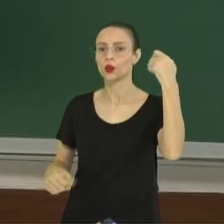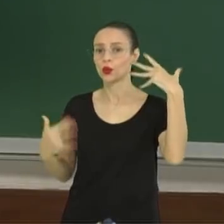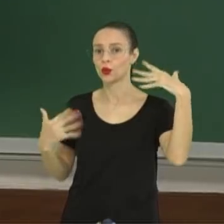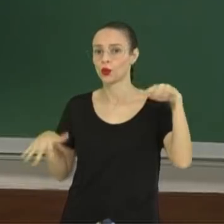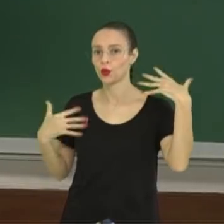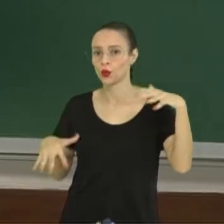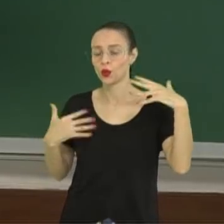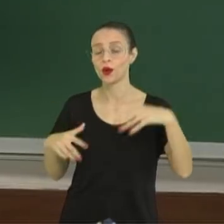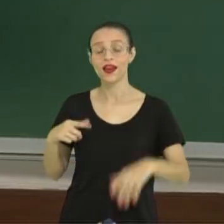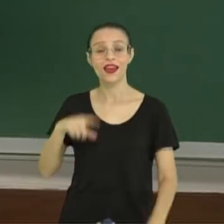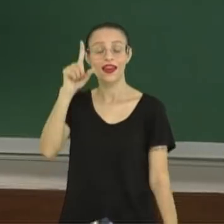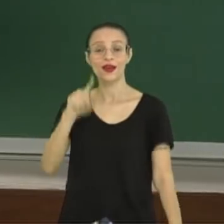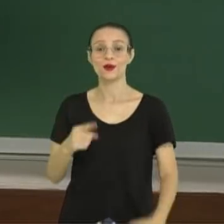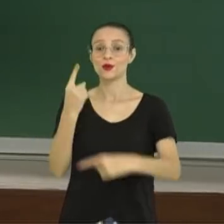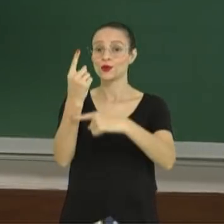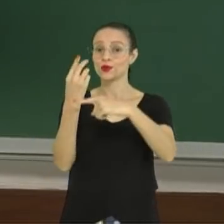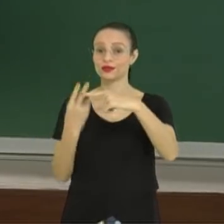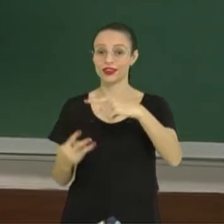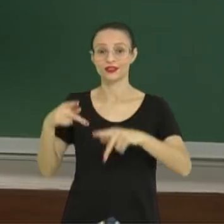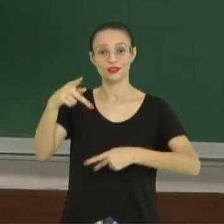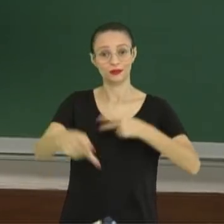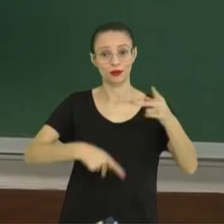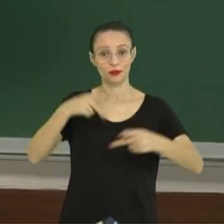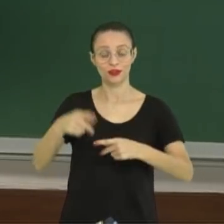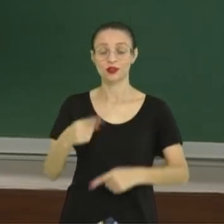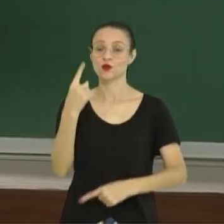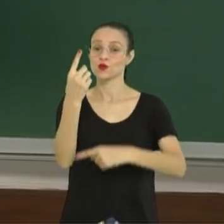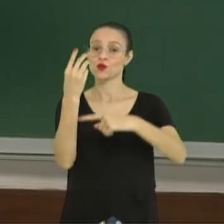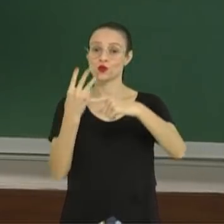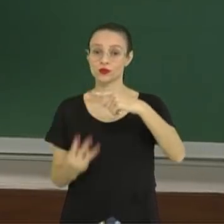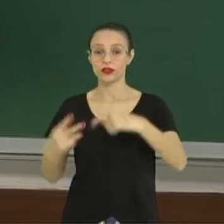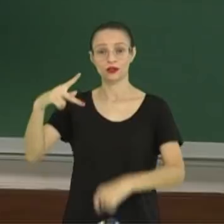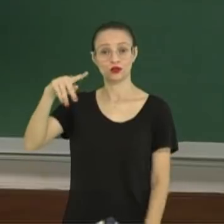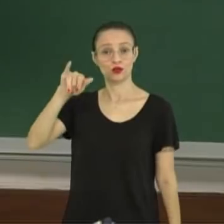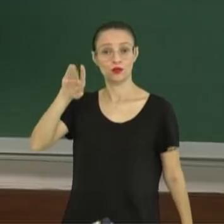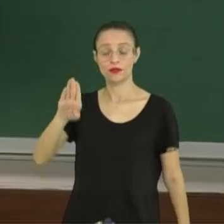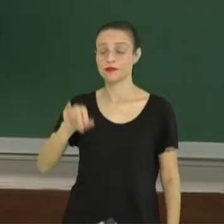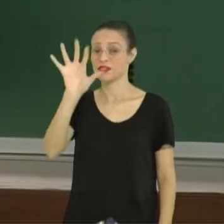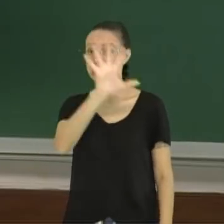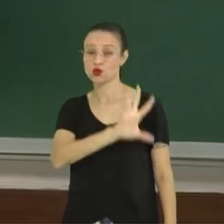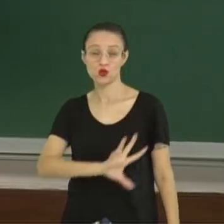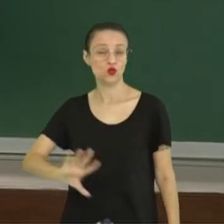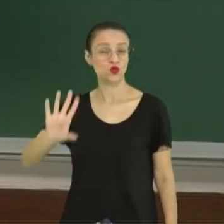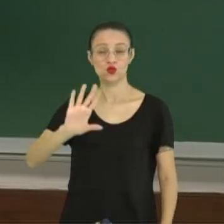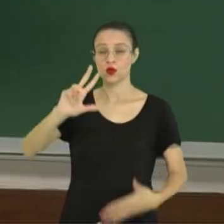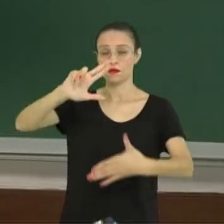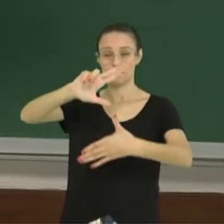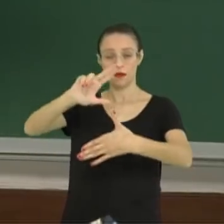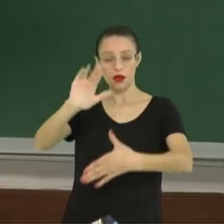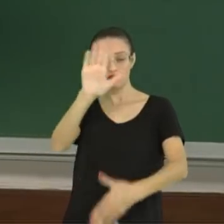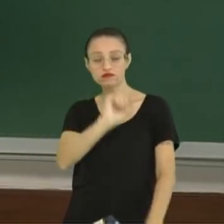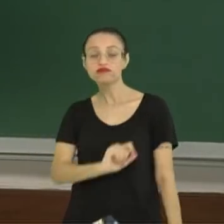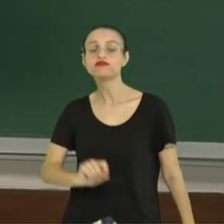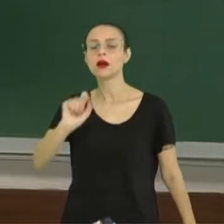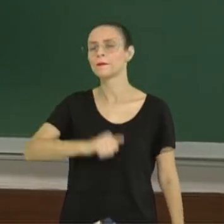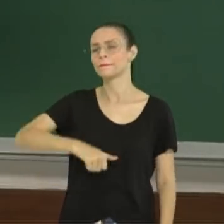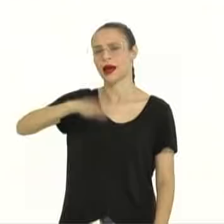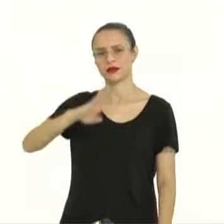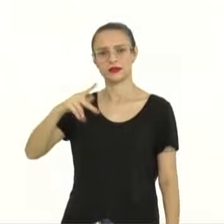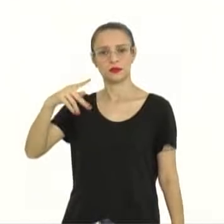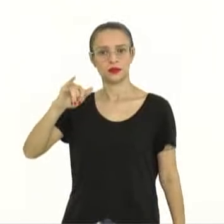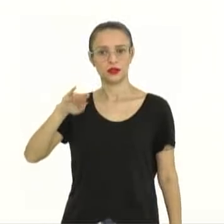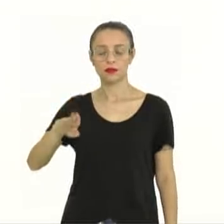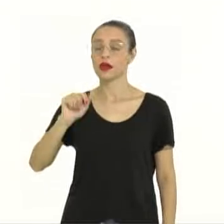conta com 1/3 da população, 1/3 do produto interno bruto de toda a América Latina, do PIB, né, da riqueza do continente. É a